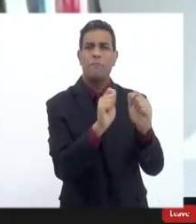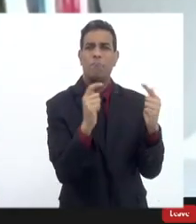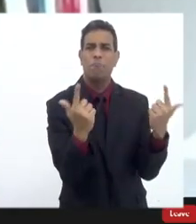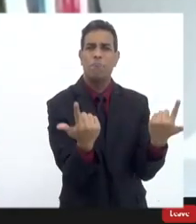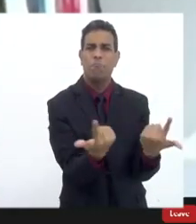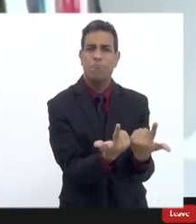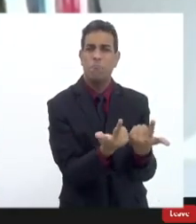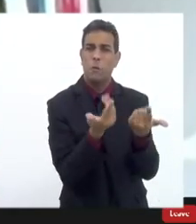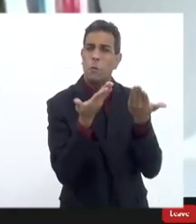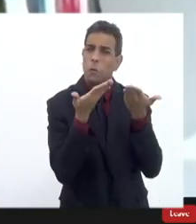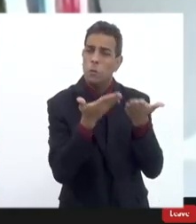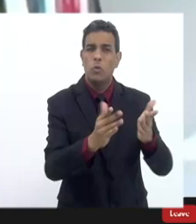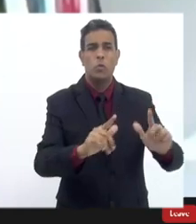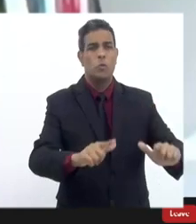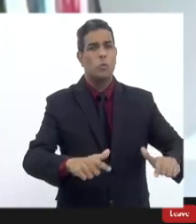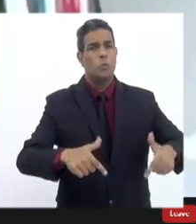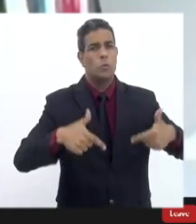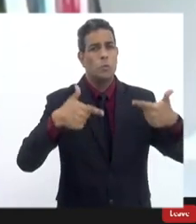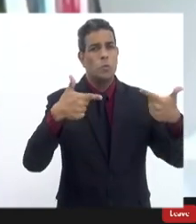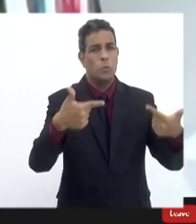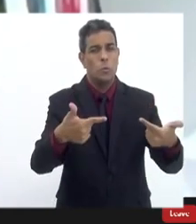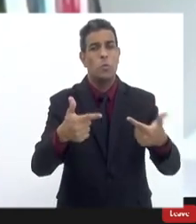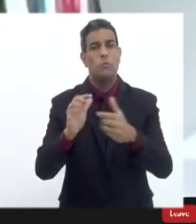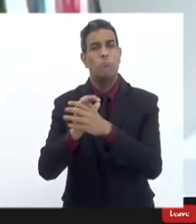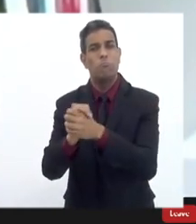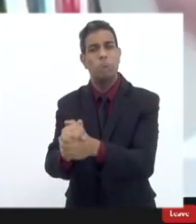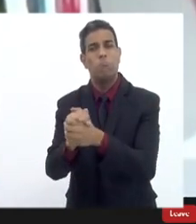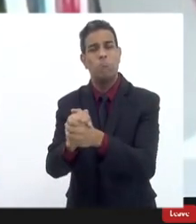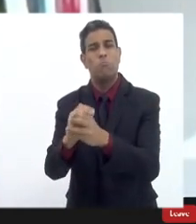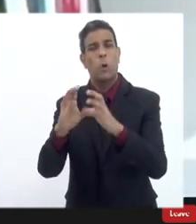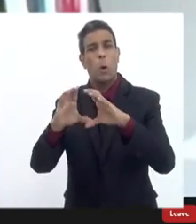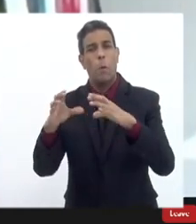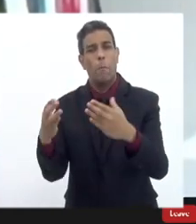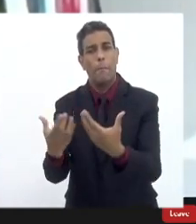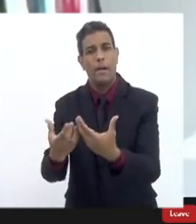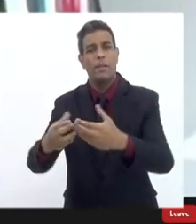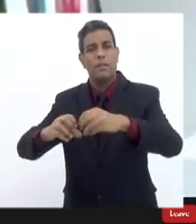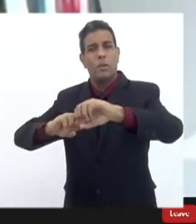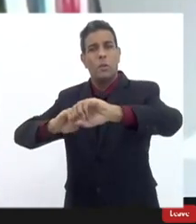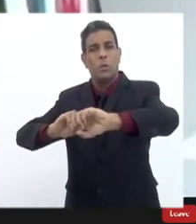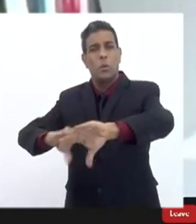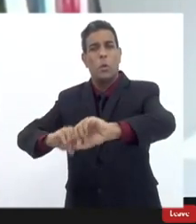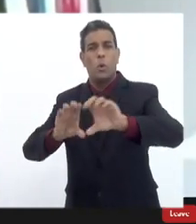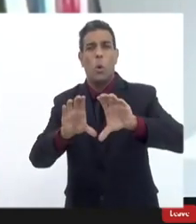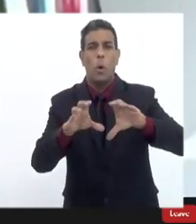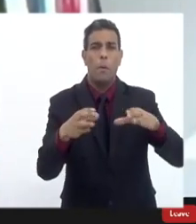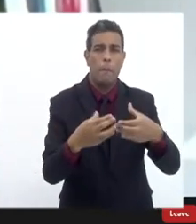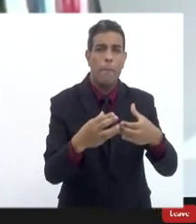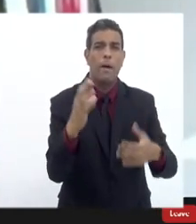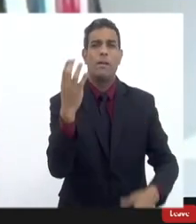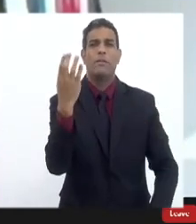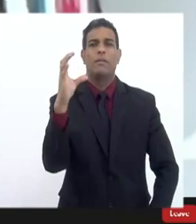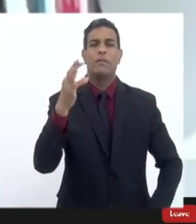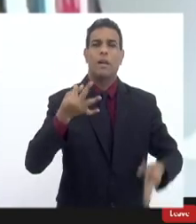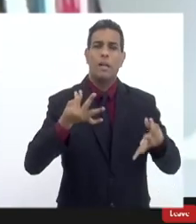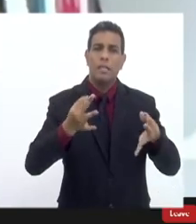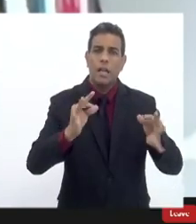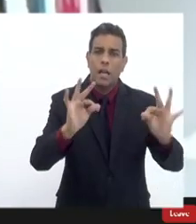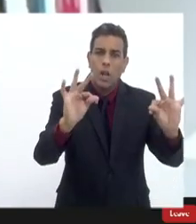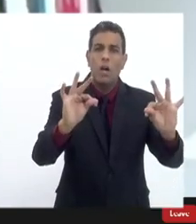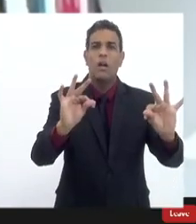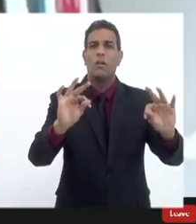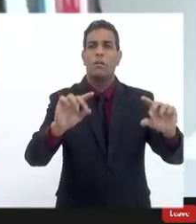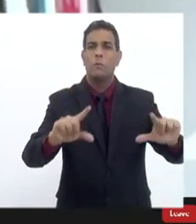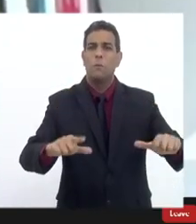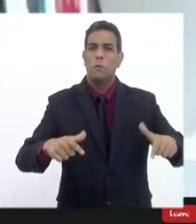mais essa ação, a Comissão de Educação e a Comissão de Ciência e Tecnologia, por mais essa